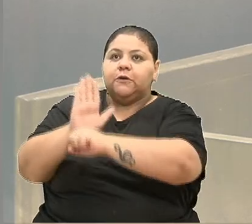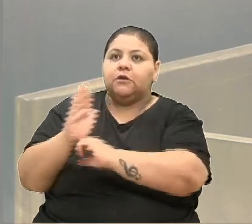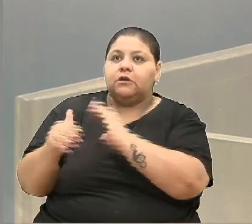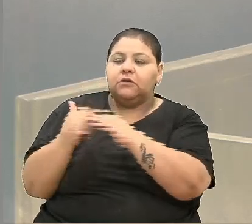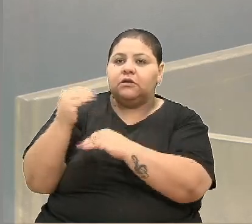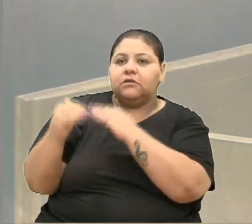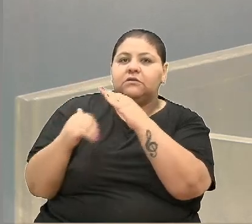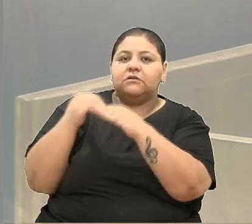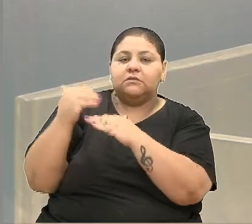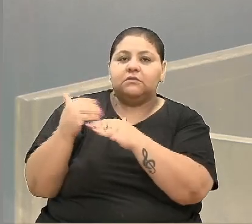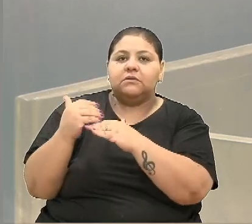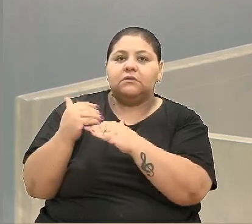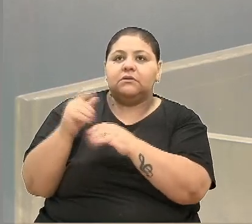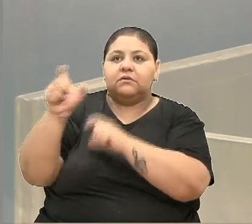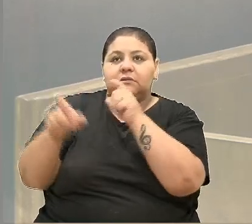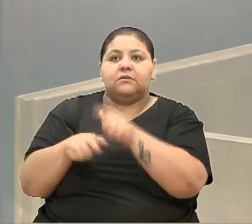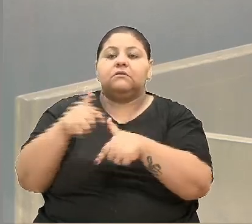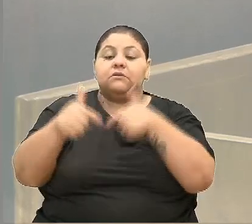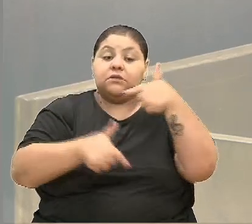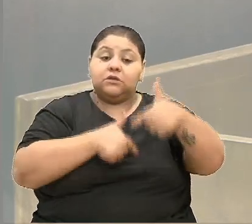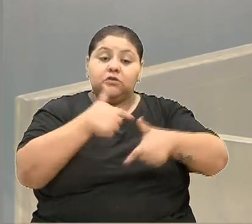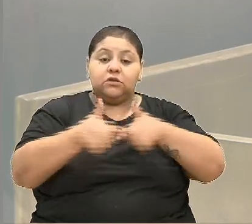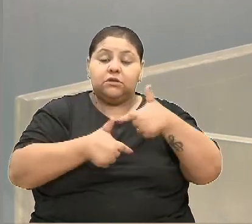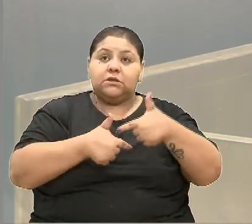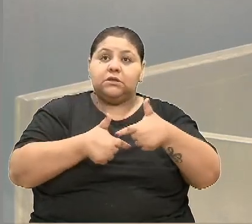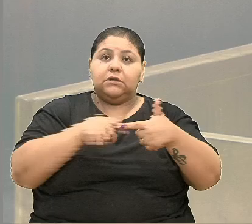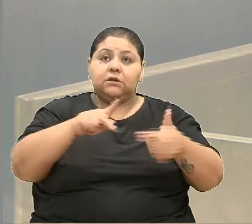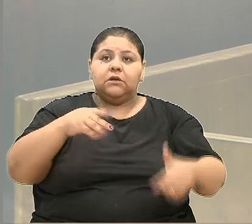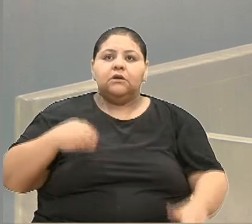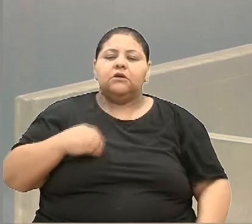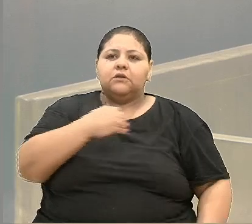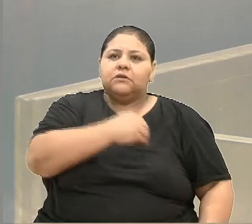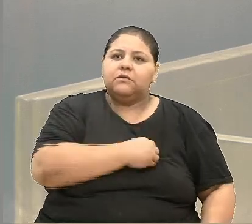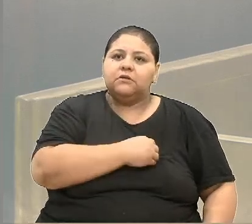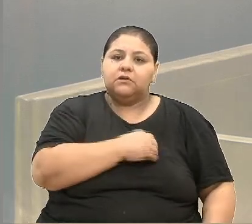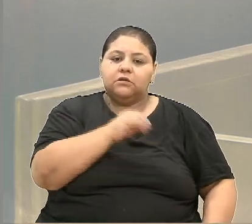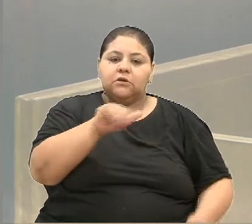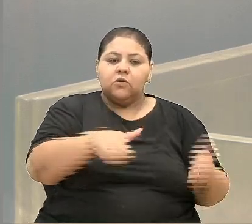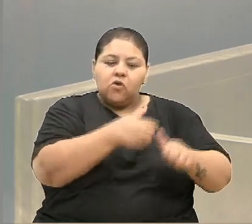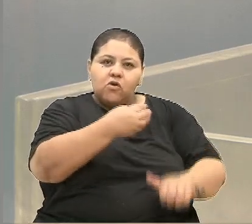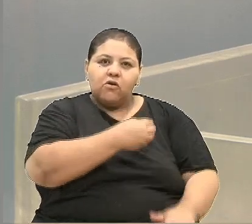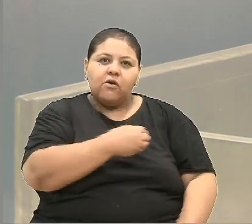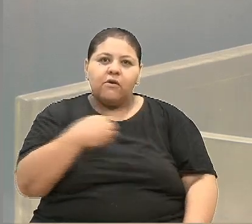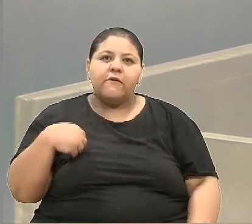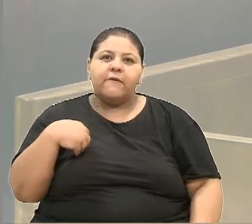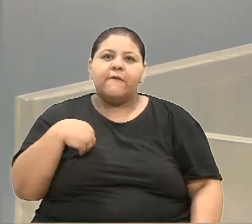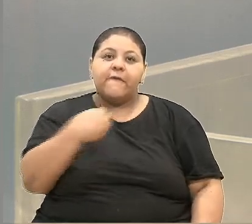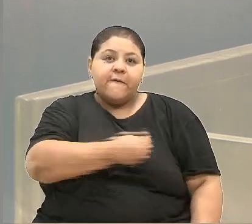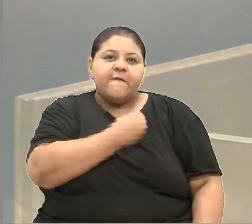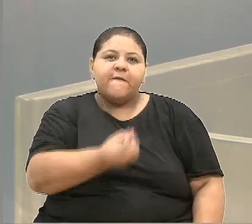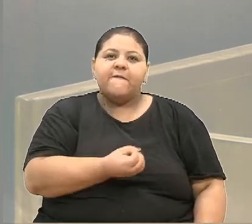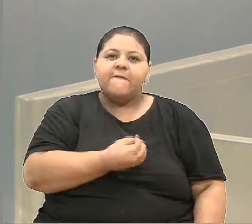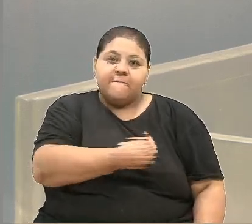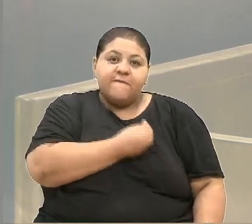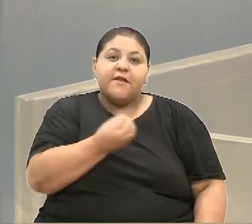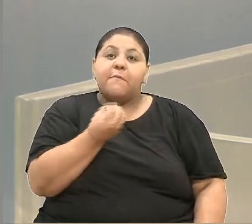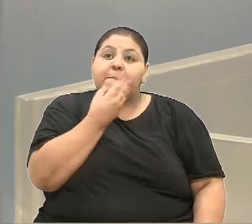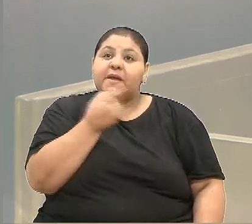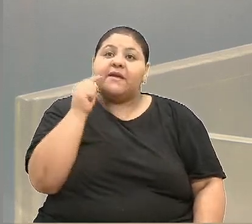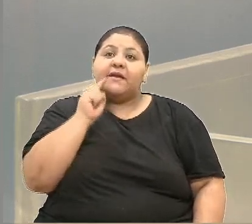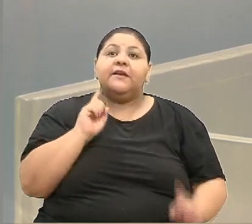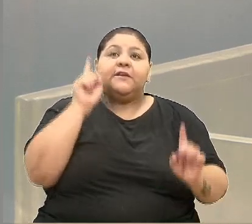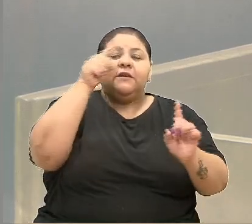processo, as pessoas realmente trabalharem a sua saúde, a sua qualidade de vida, viver bem, né? Esse é o objetivo.